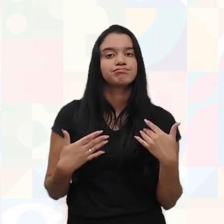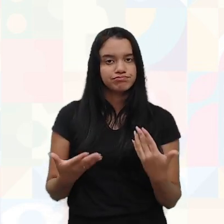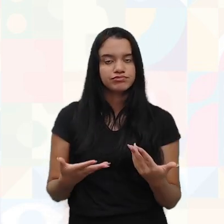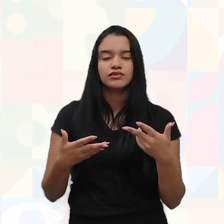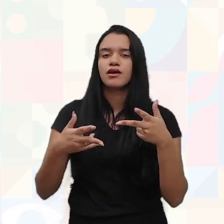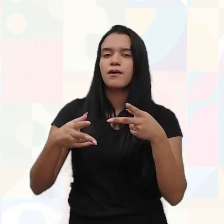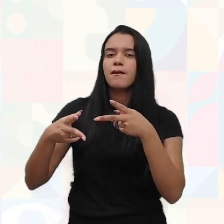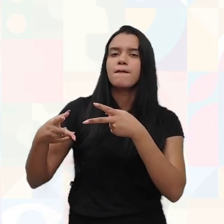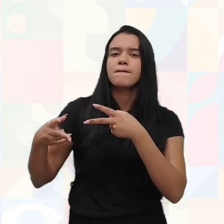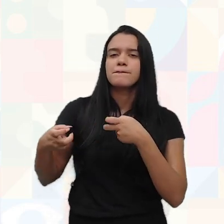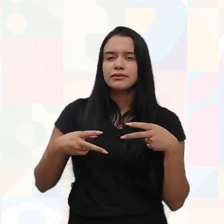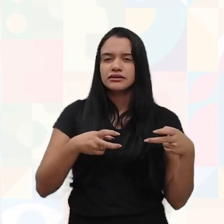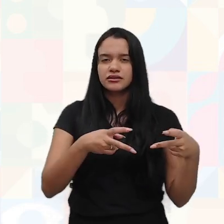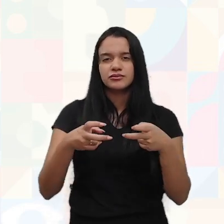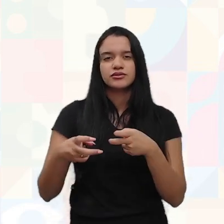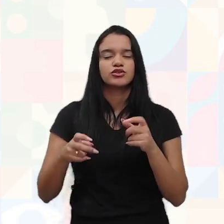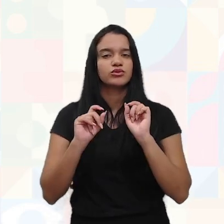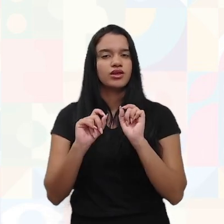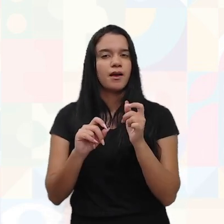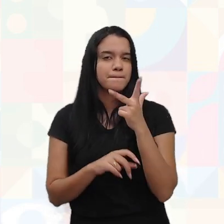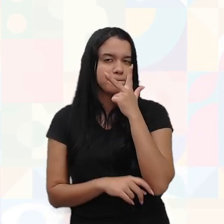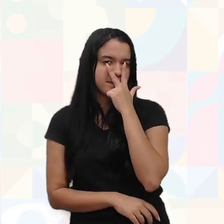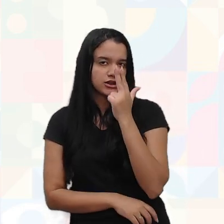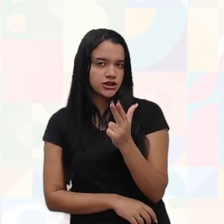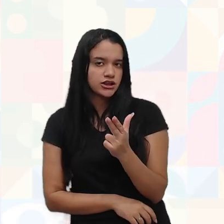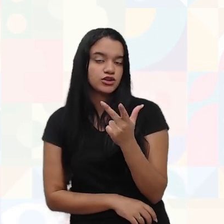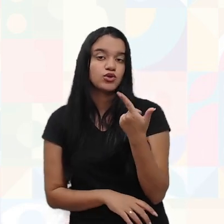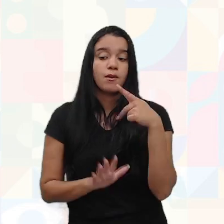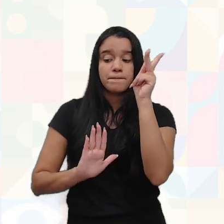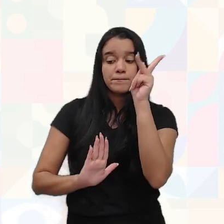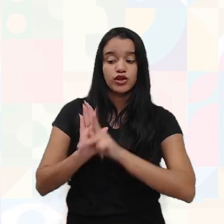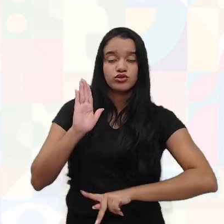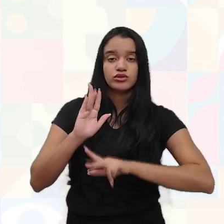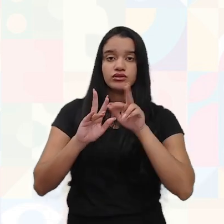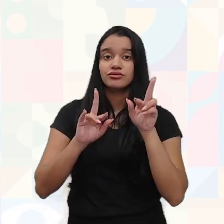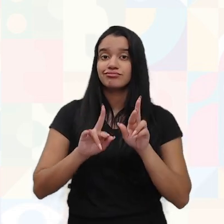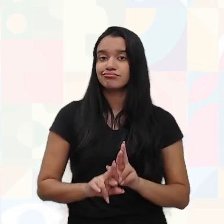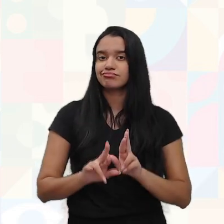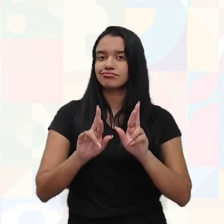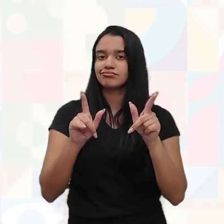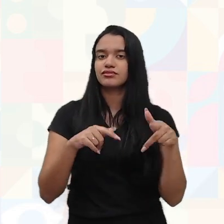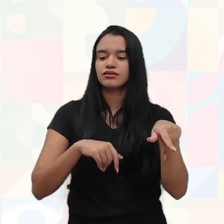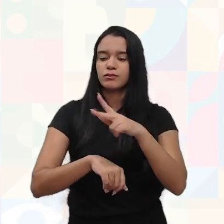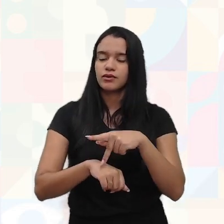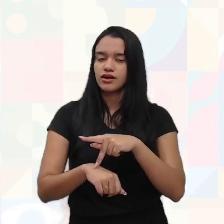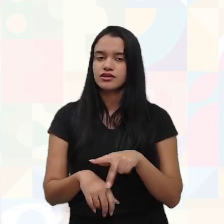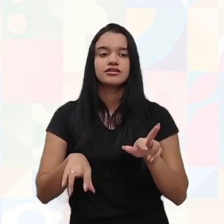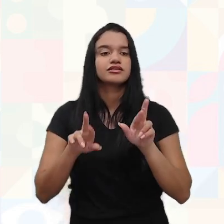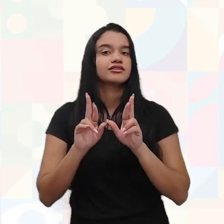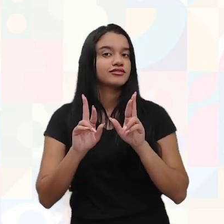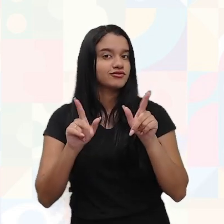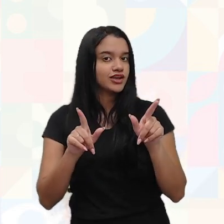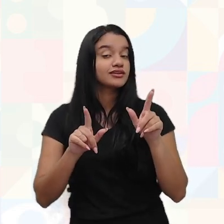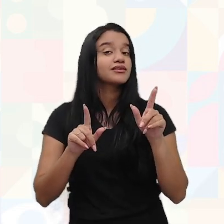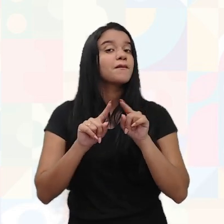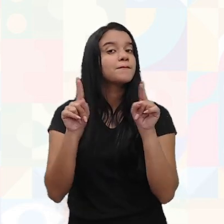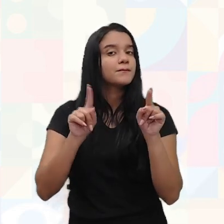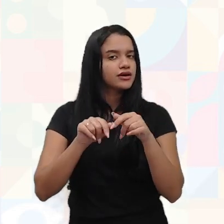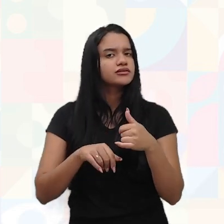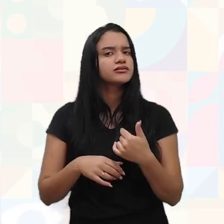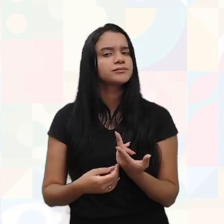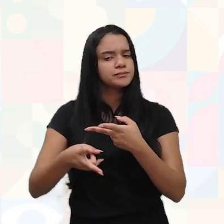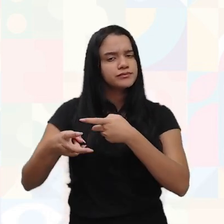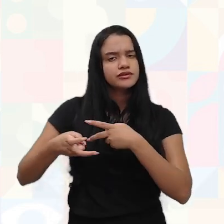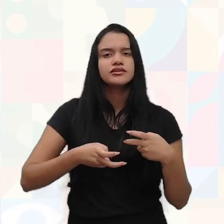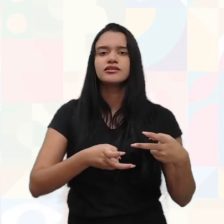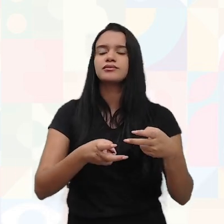da representação gráfica, eles são muito parecidos. São projetos diferentes, são de países diferentes, mas a gente percebe que